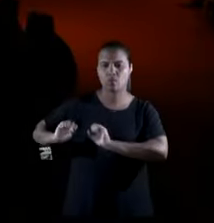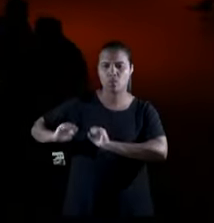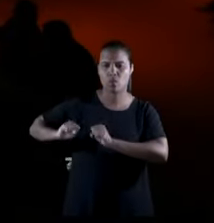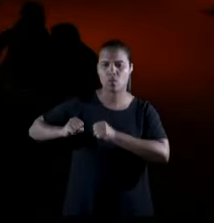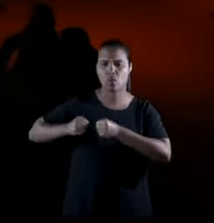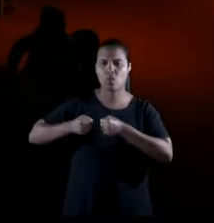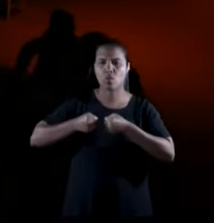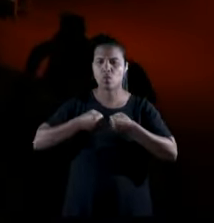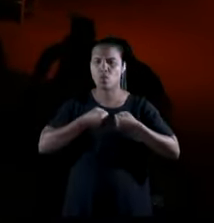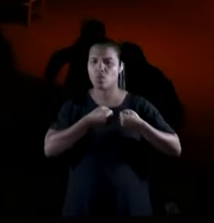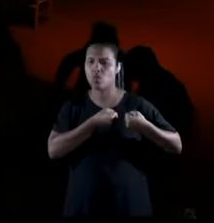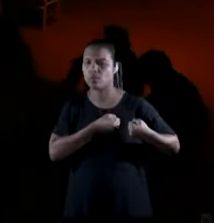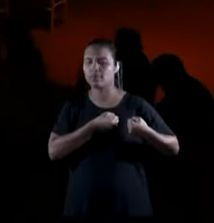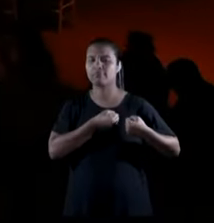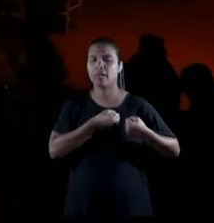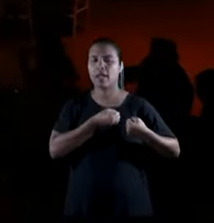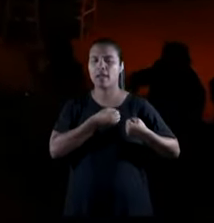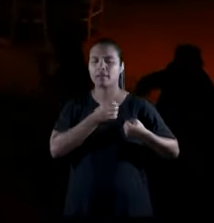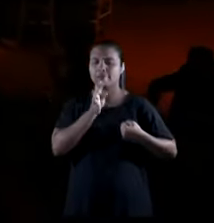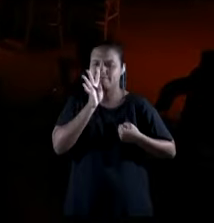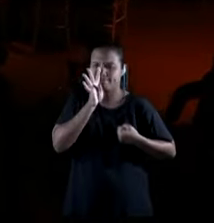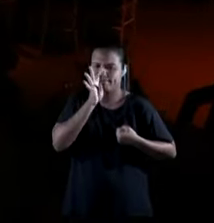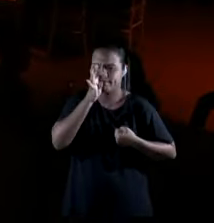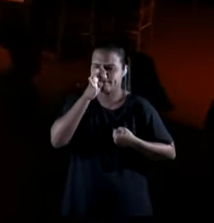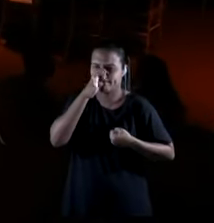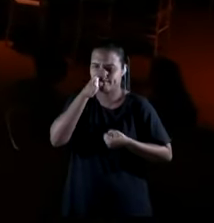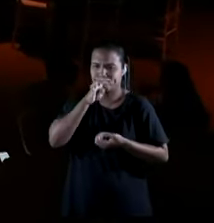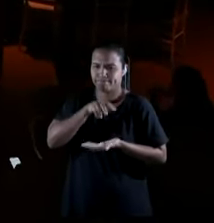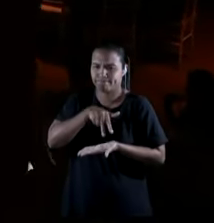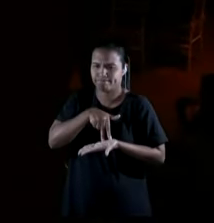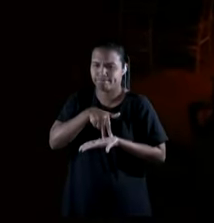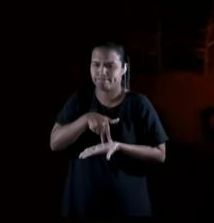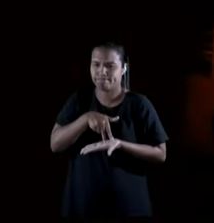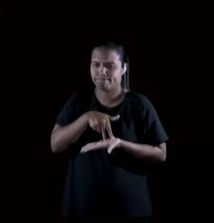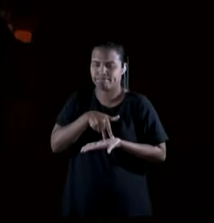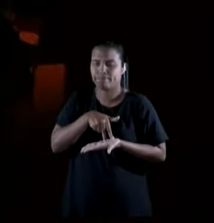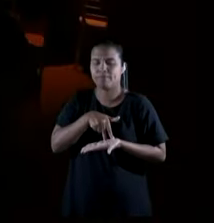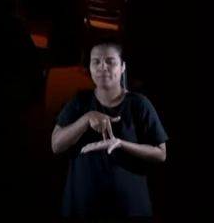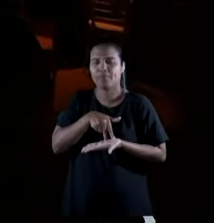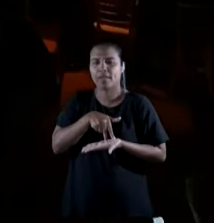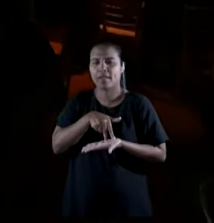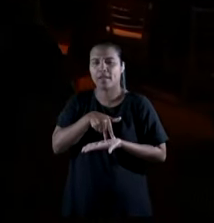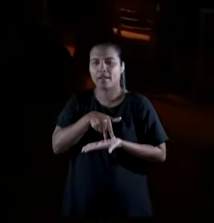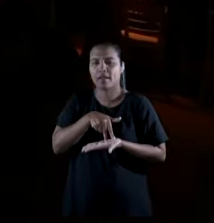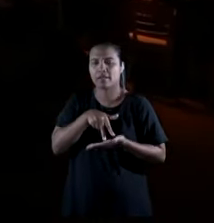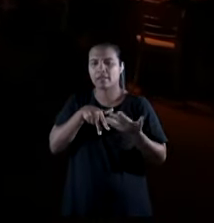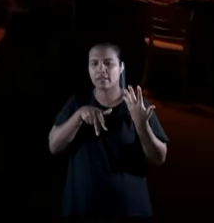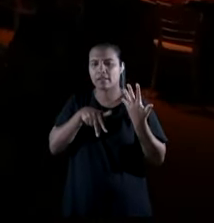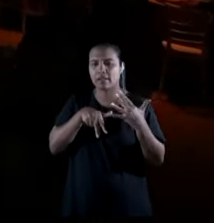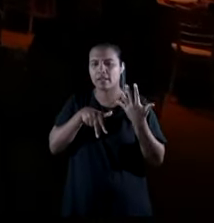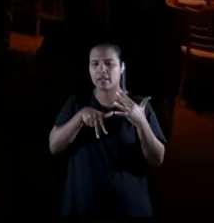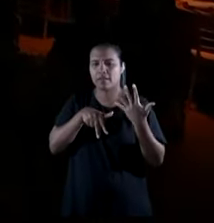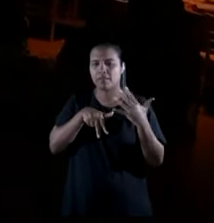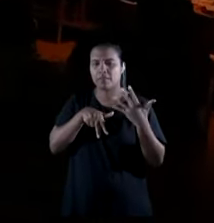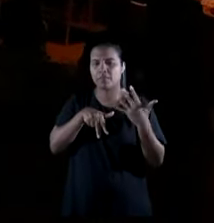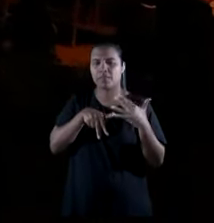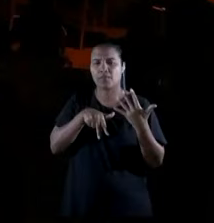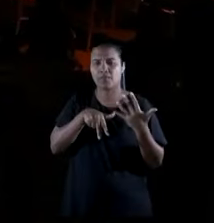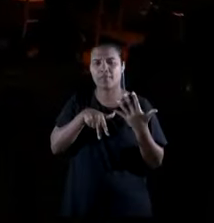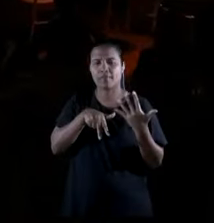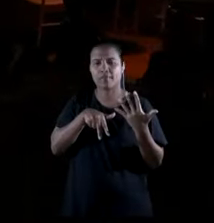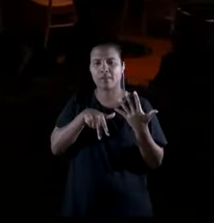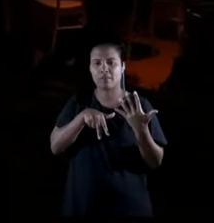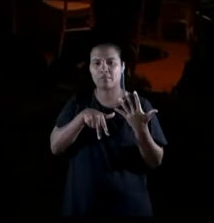a persistência, a celebração. E, ao fim, estar de prontidão para